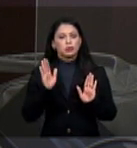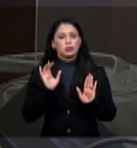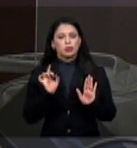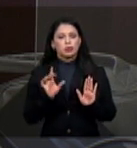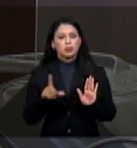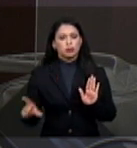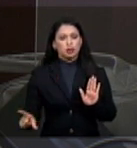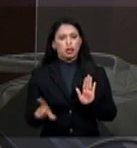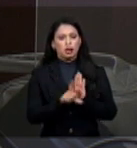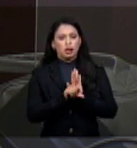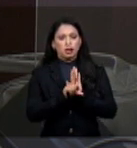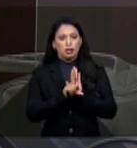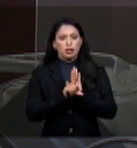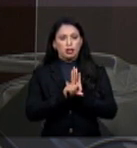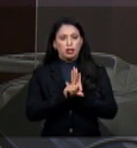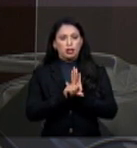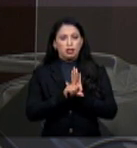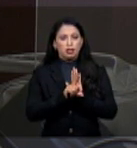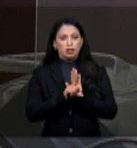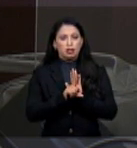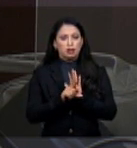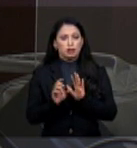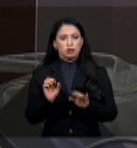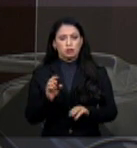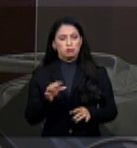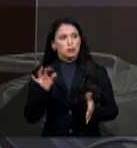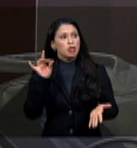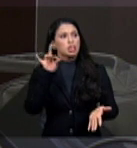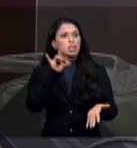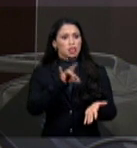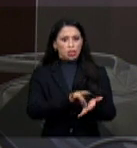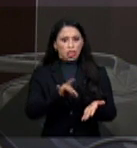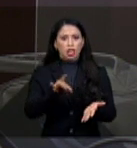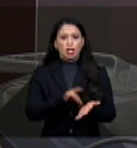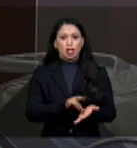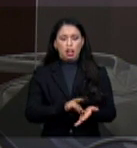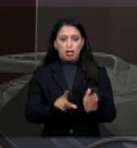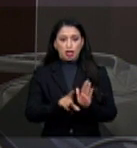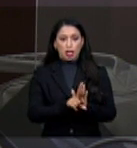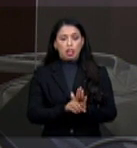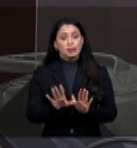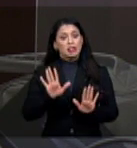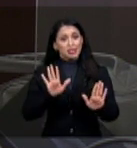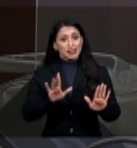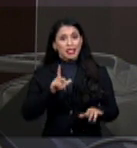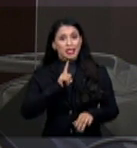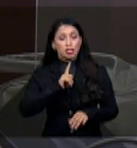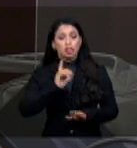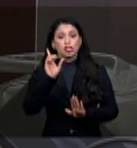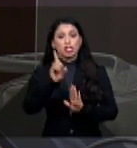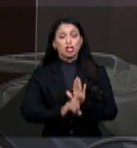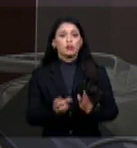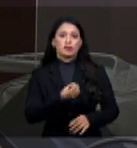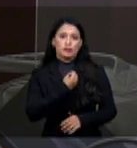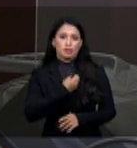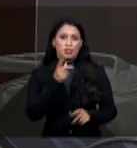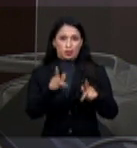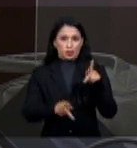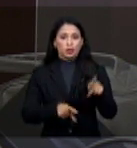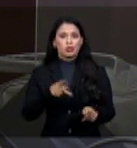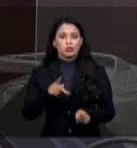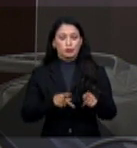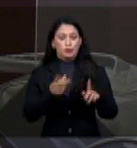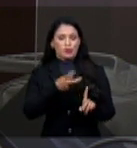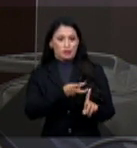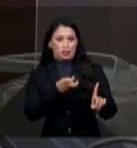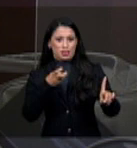meramente leis, né, ou efetivação ou não de leis, mas de garantir o direito à vida dos povos indígenas. E hoje é